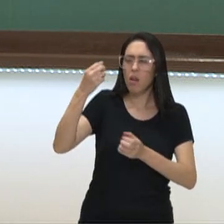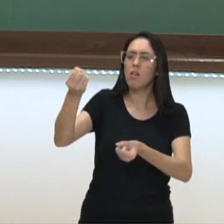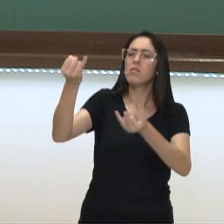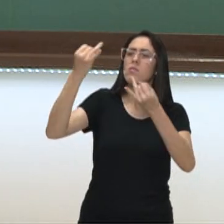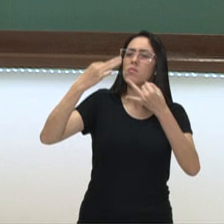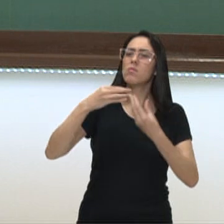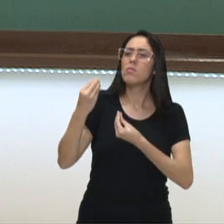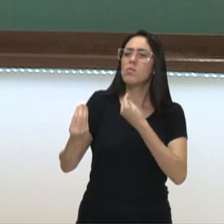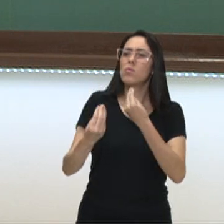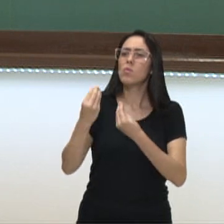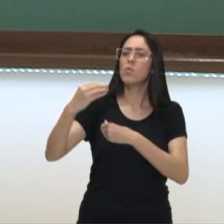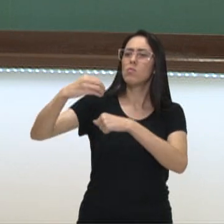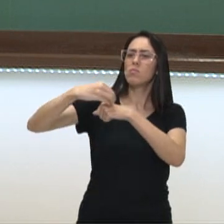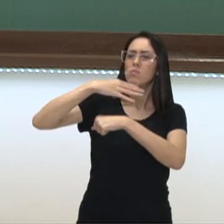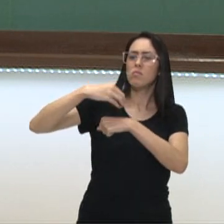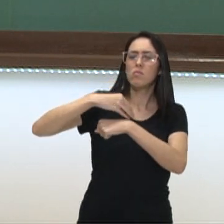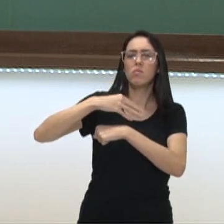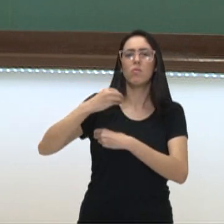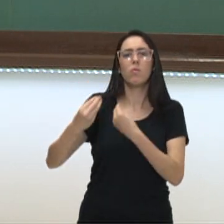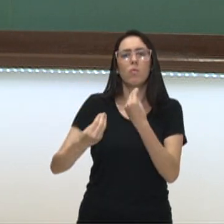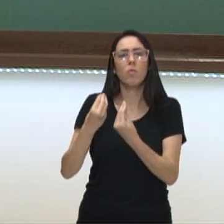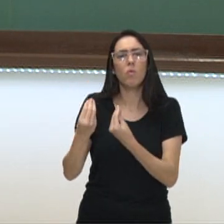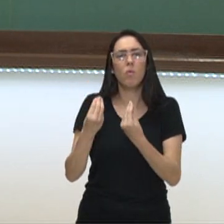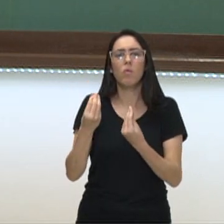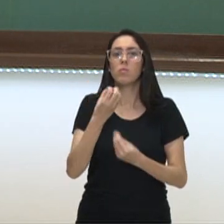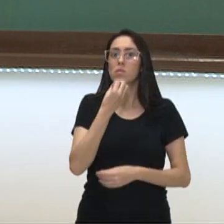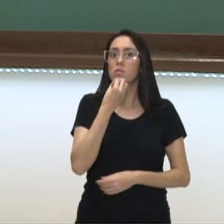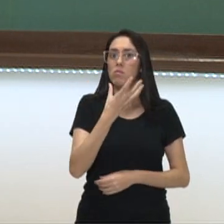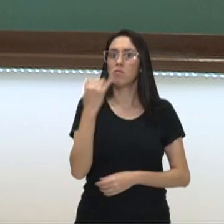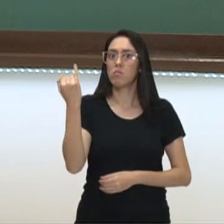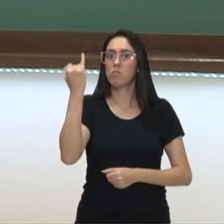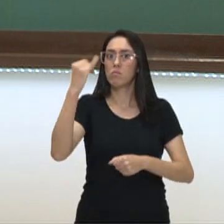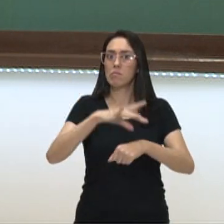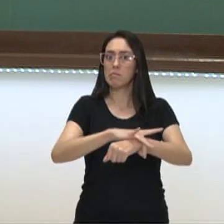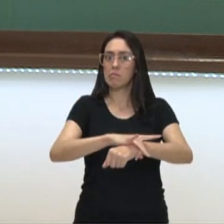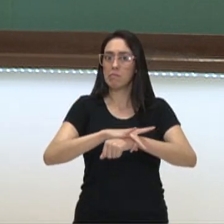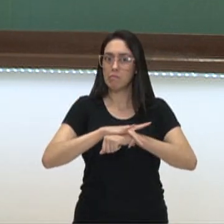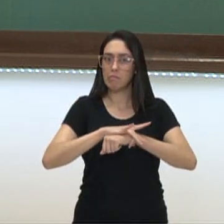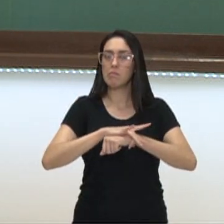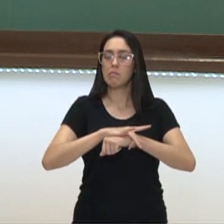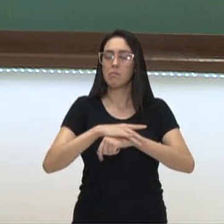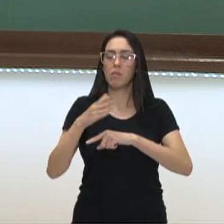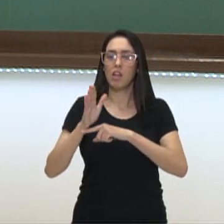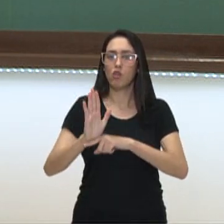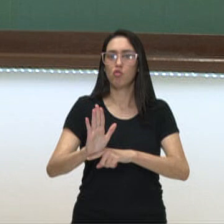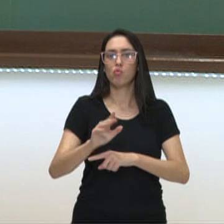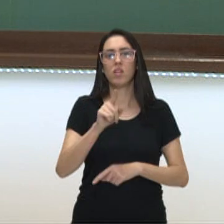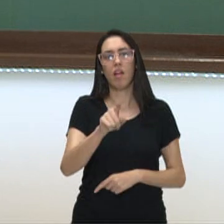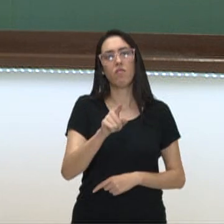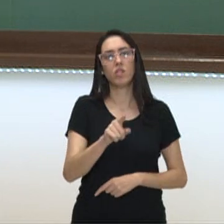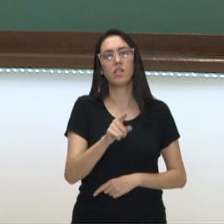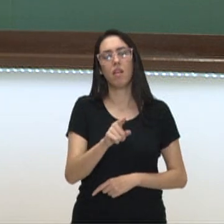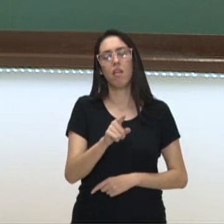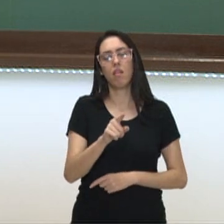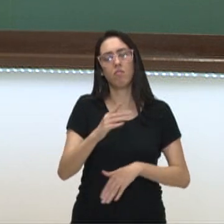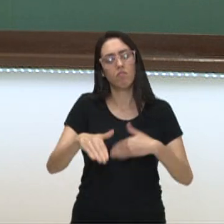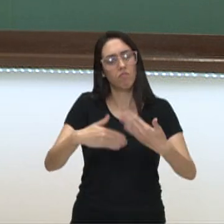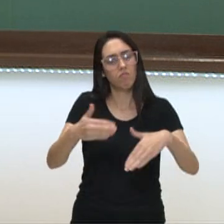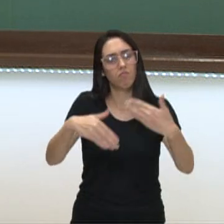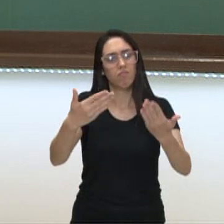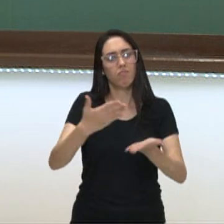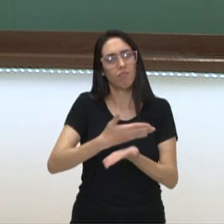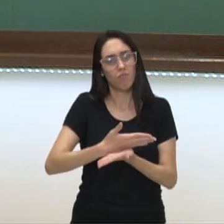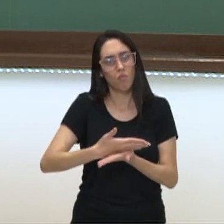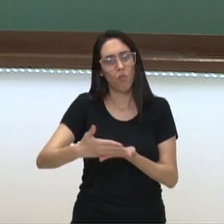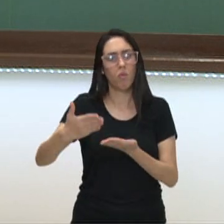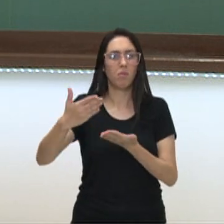poder te dar as orientações necessárias e te auxiliar no início que você vai